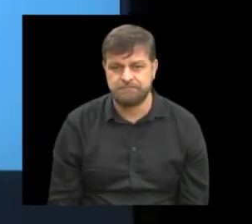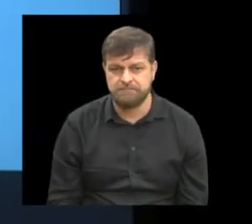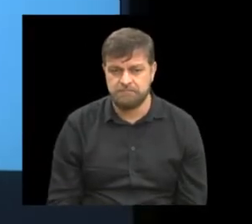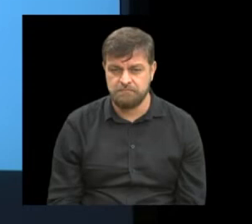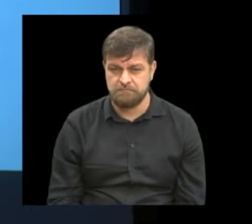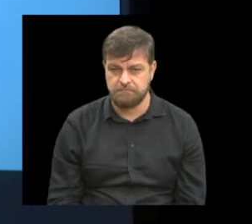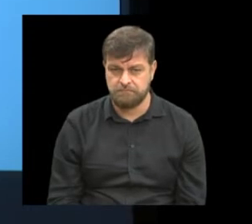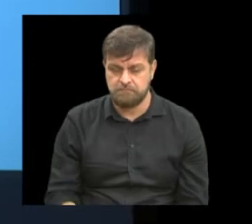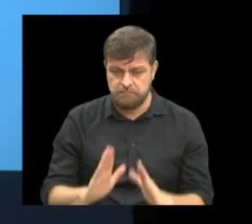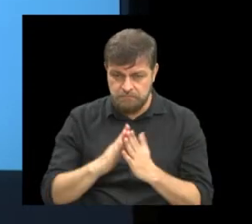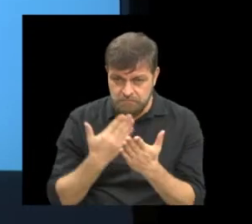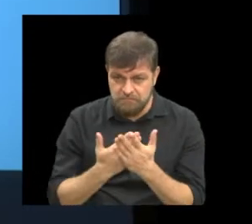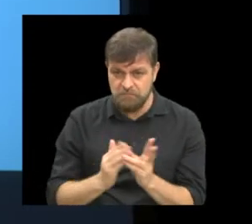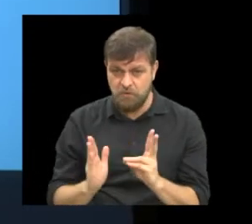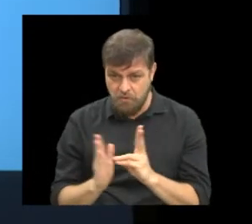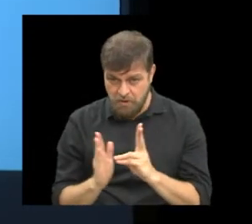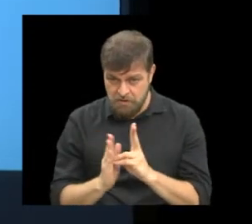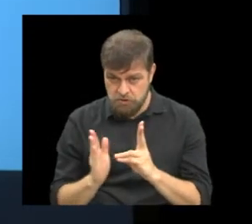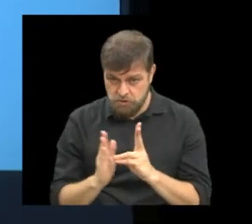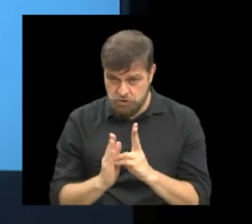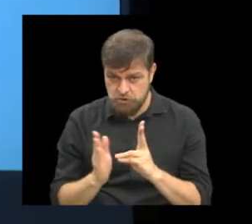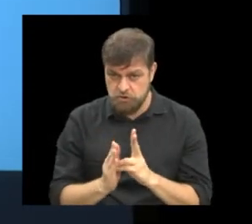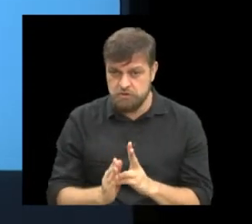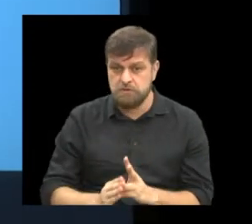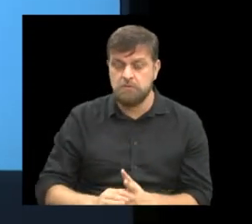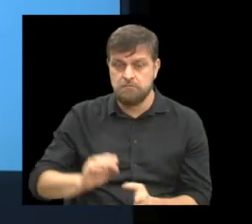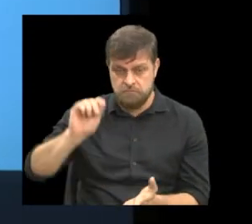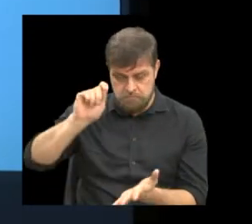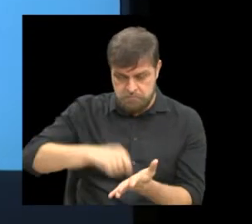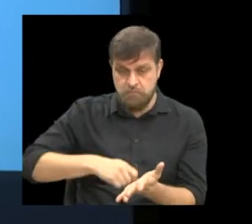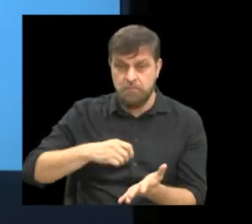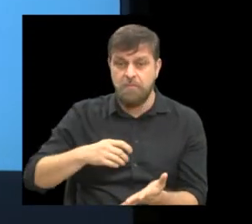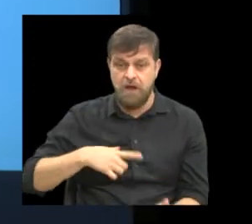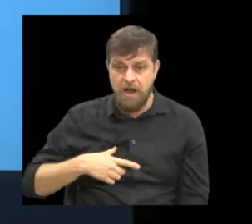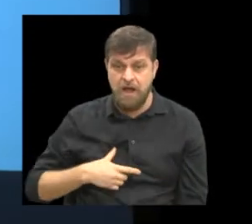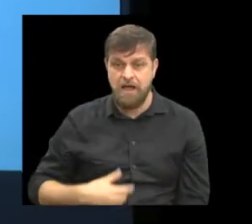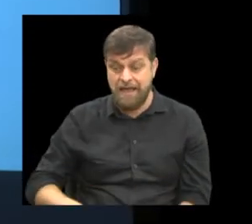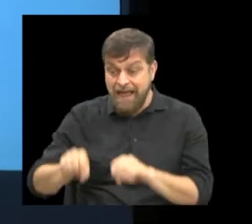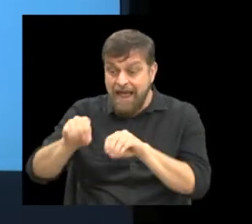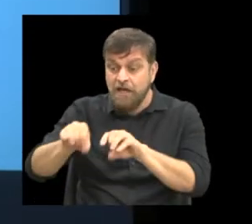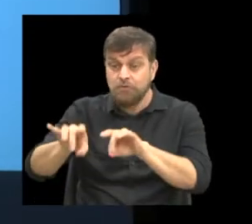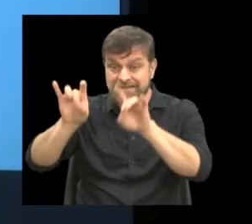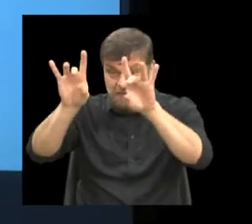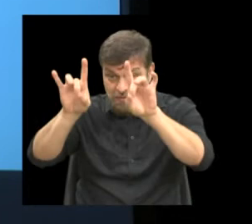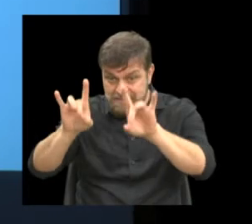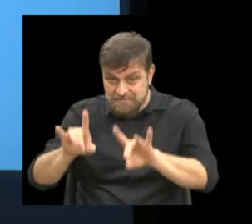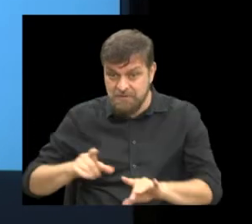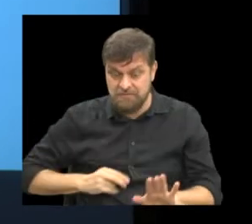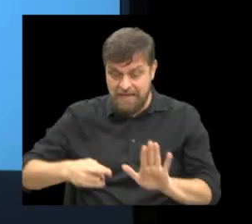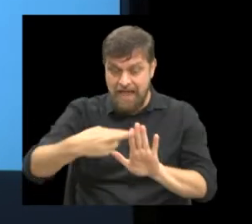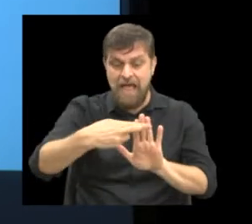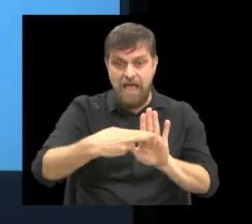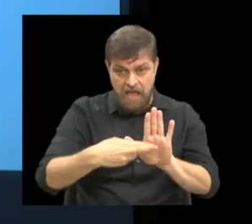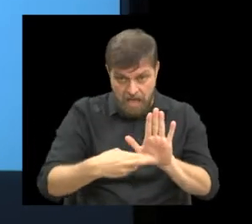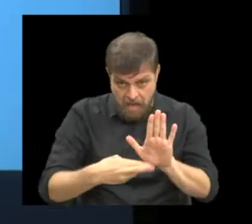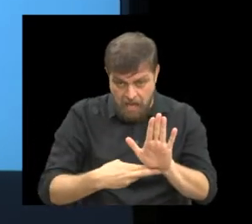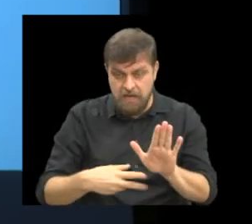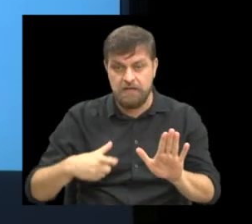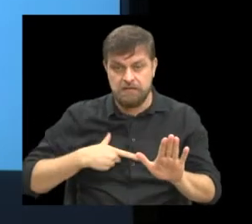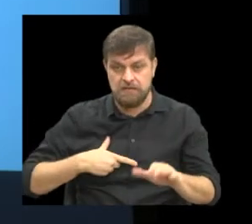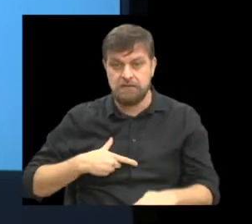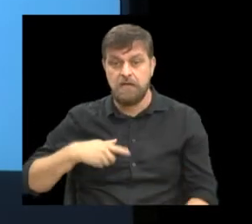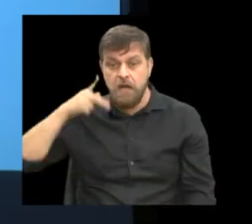Então, a Escola de Educação Básica, ela é homologada, né, na modalidade da educação especial, ele tem um regimento escolar, ele tem o